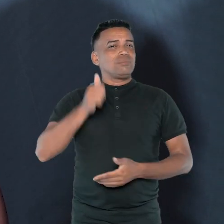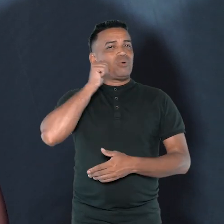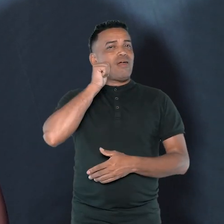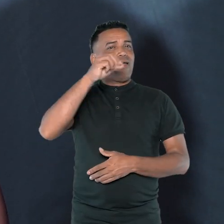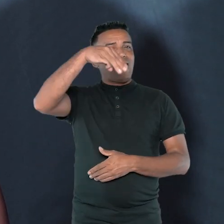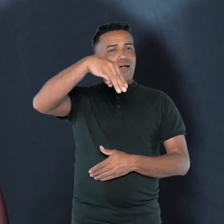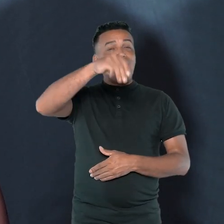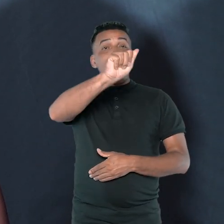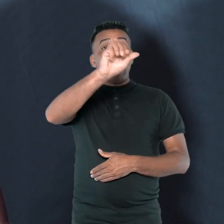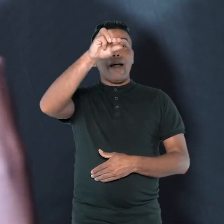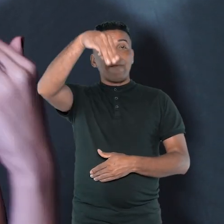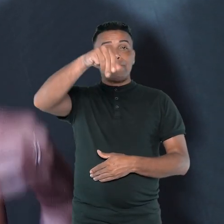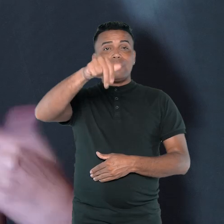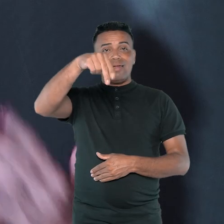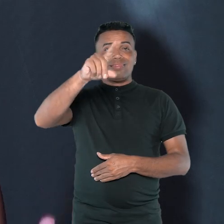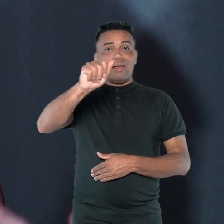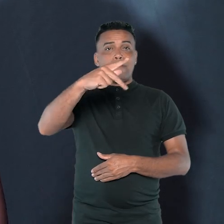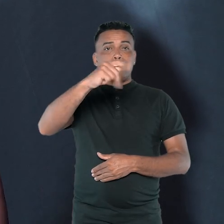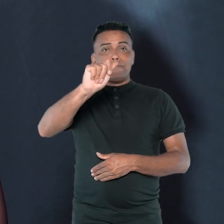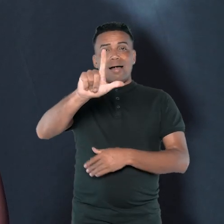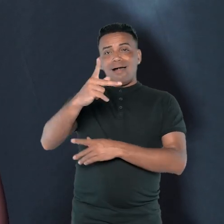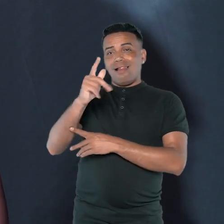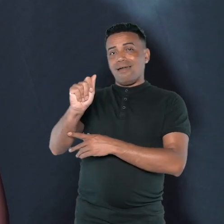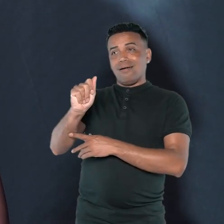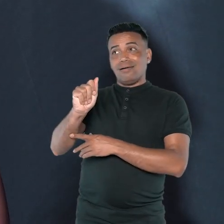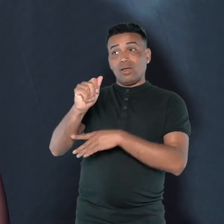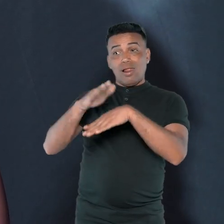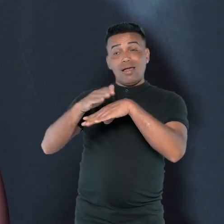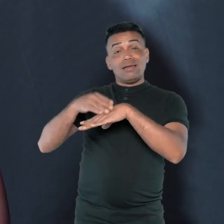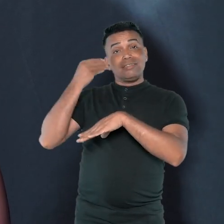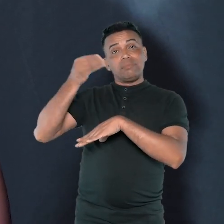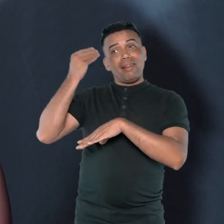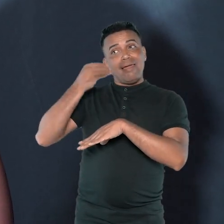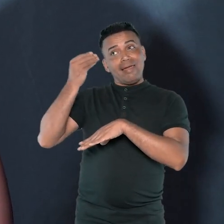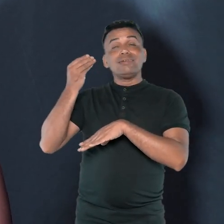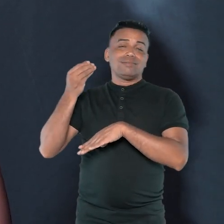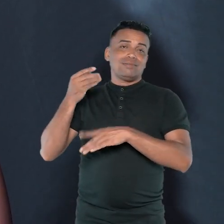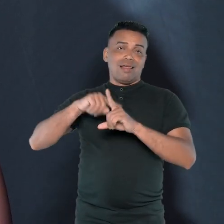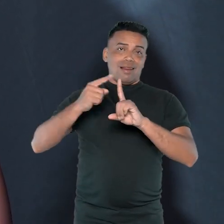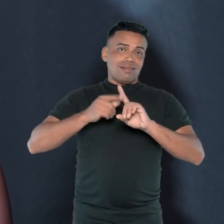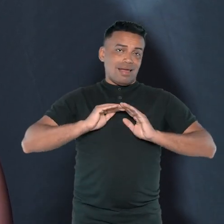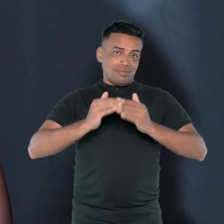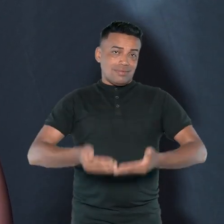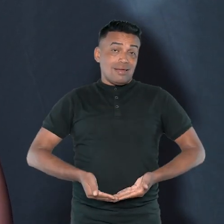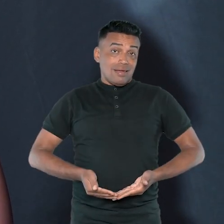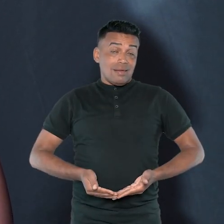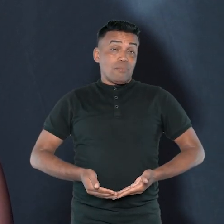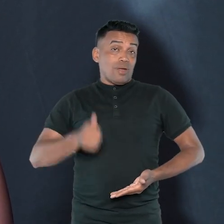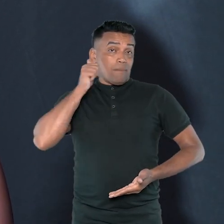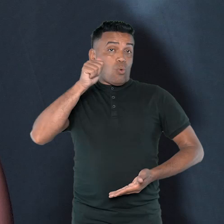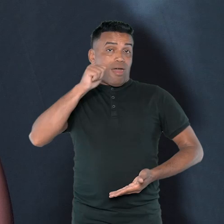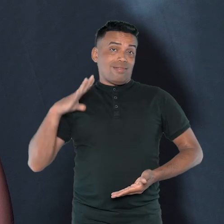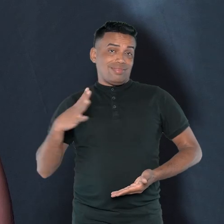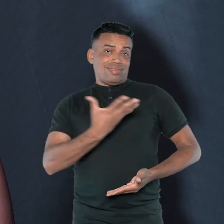Palha, ela discutiu um pouco da experiência dela de maternidade enquanto uma mulher trans, enquanto uma mulher